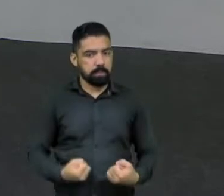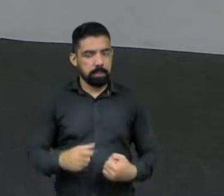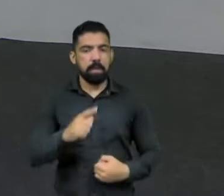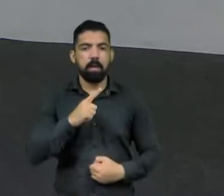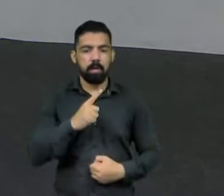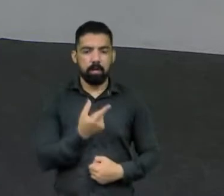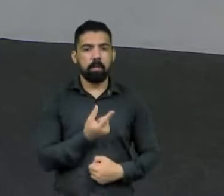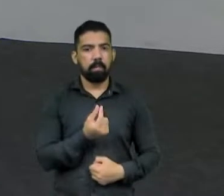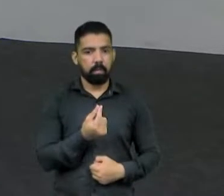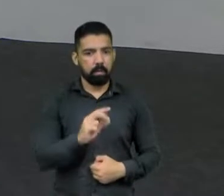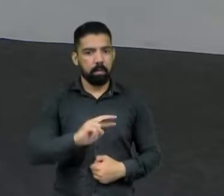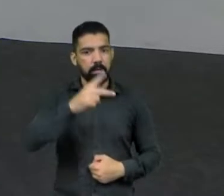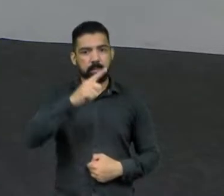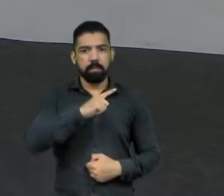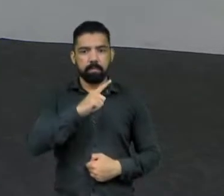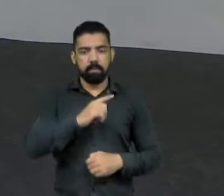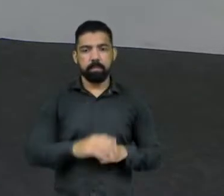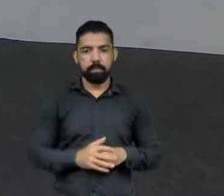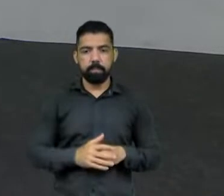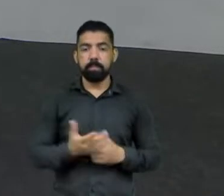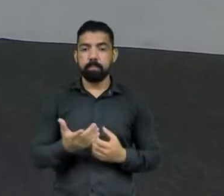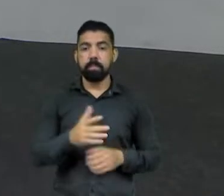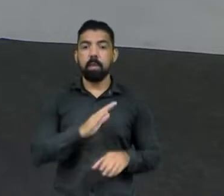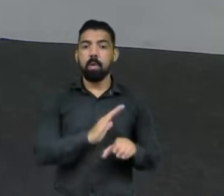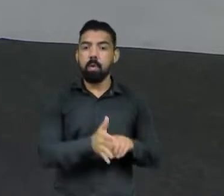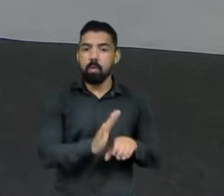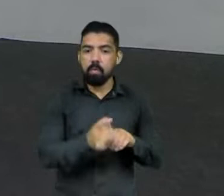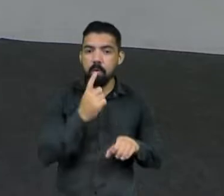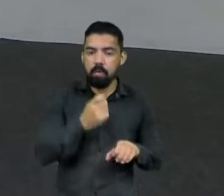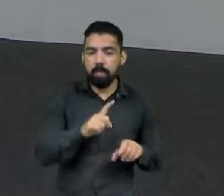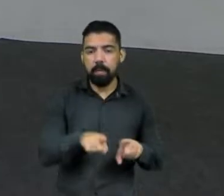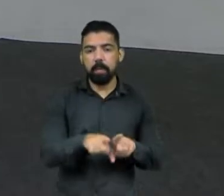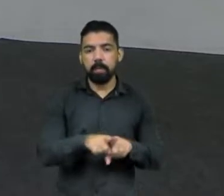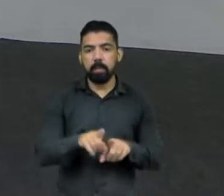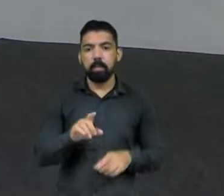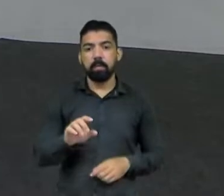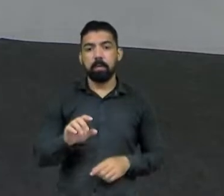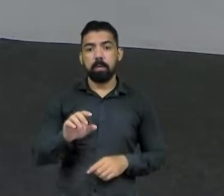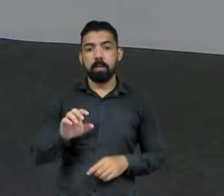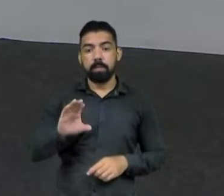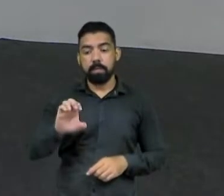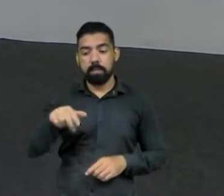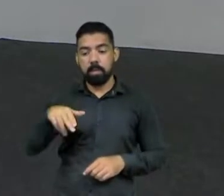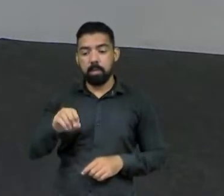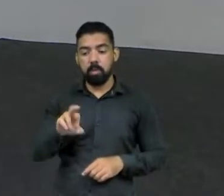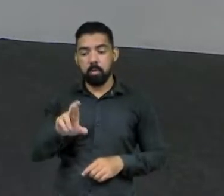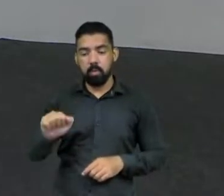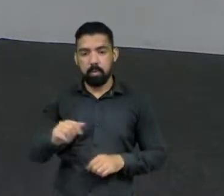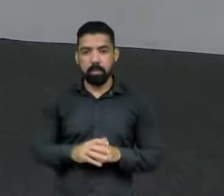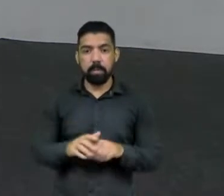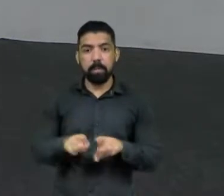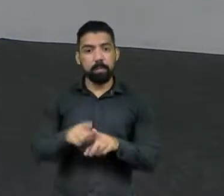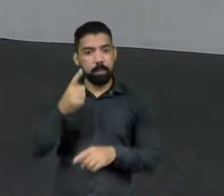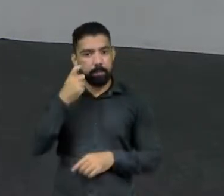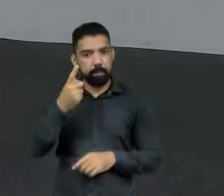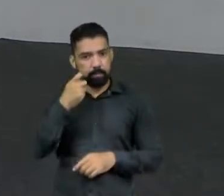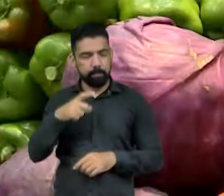Tomate, cenoura e a cebola têm ganhado destaque quando se fala de preço alto nas feiras e também nos